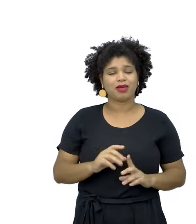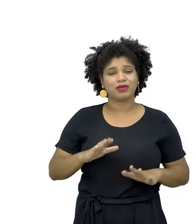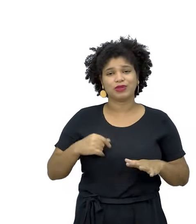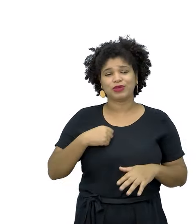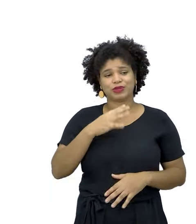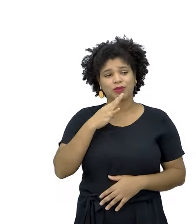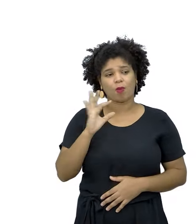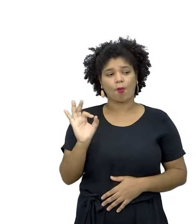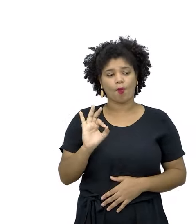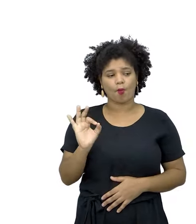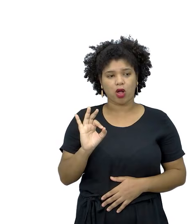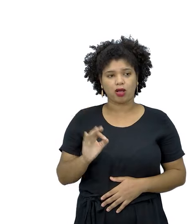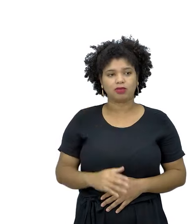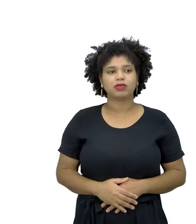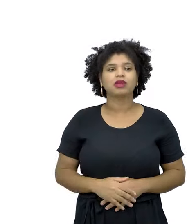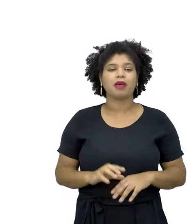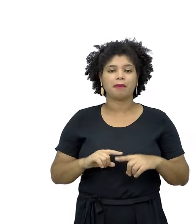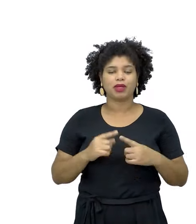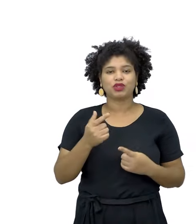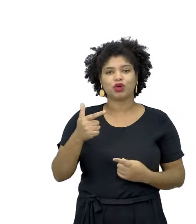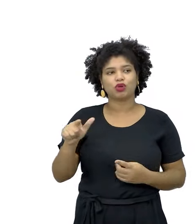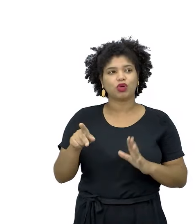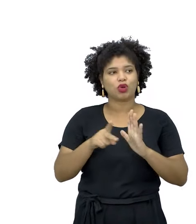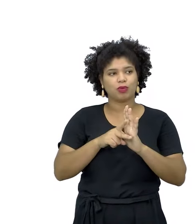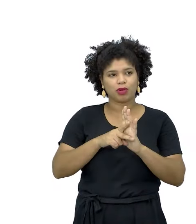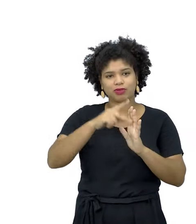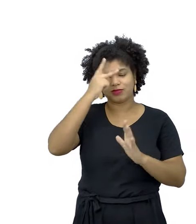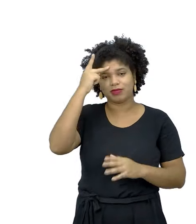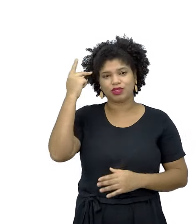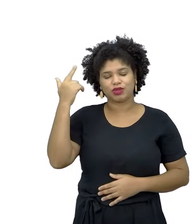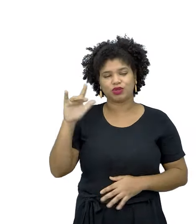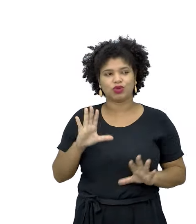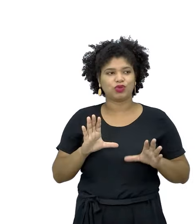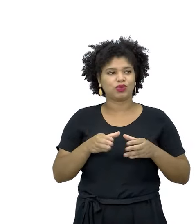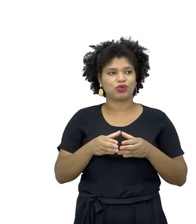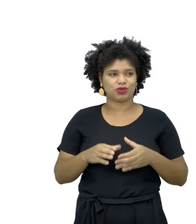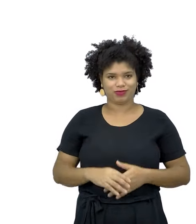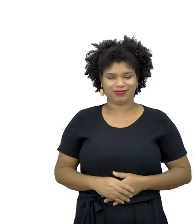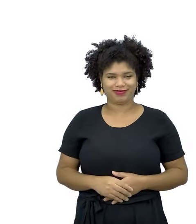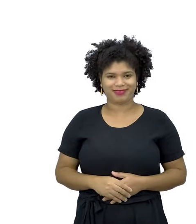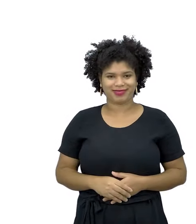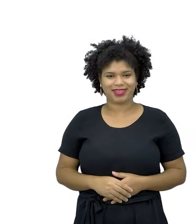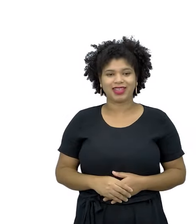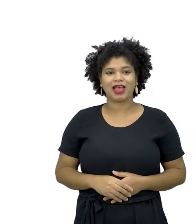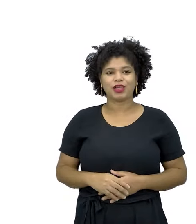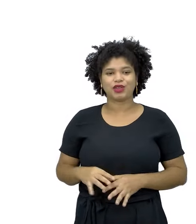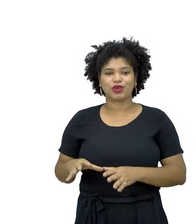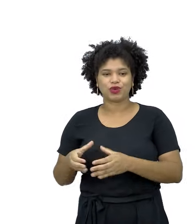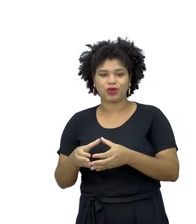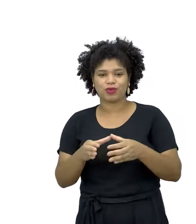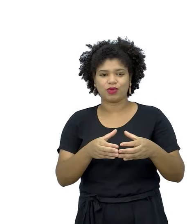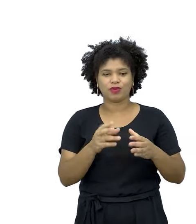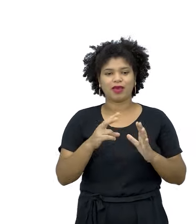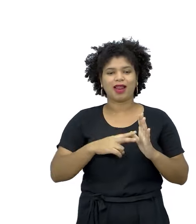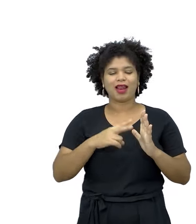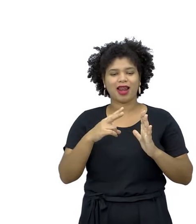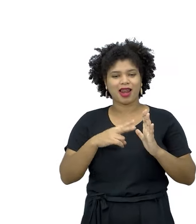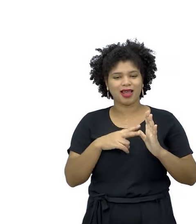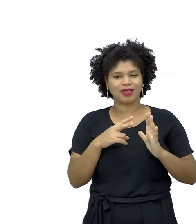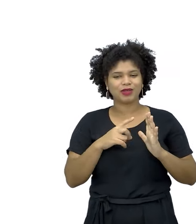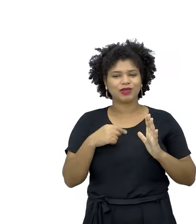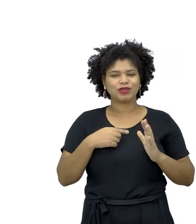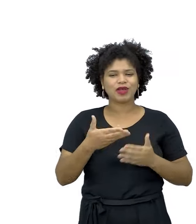meu repertório, mas faça parte do repertório do outro, do grupo, né? Então essa leitura em grupo é interessante por isso, porque nós vamos